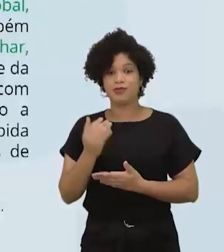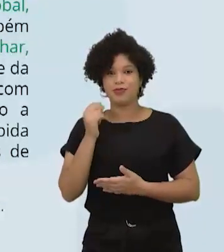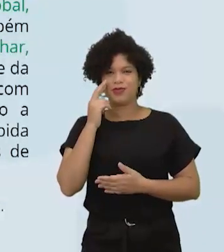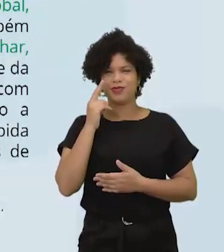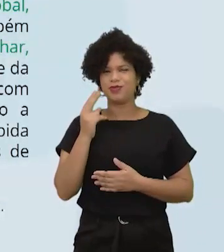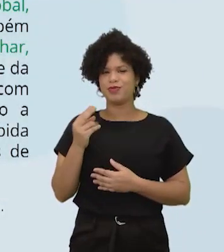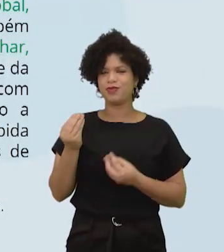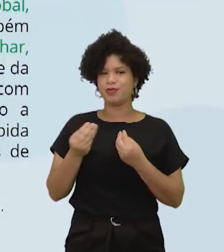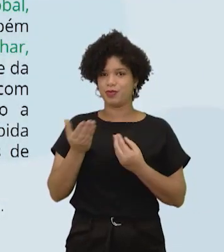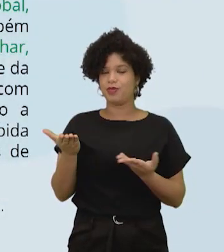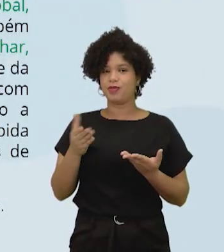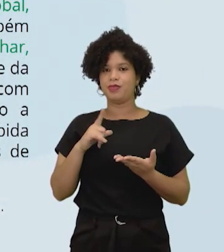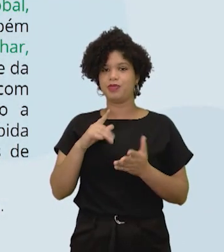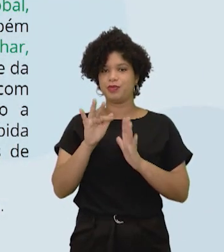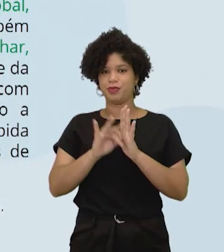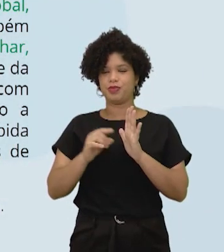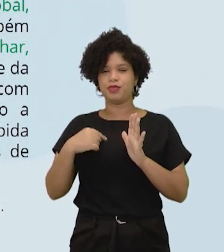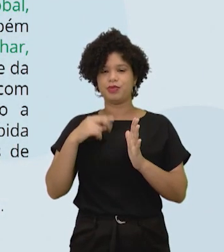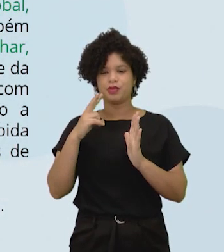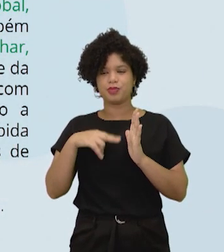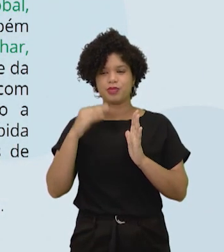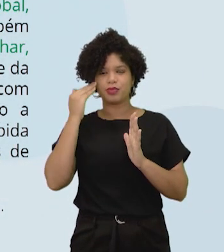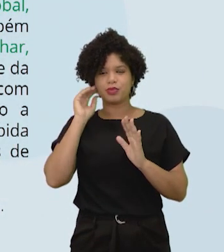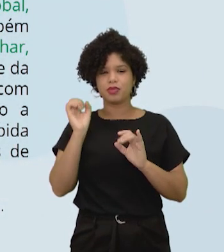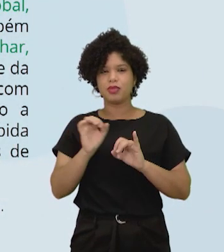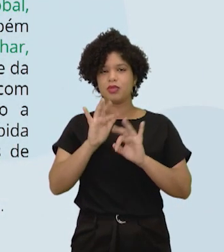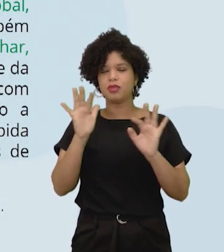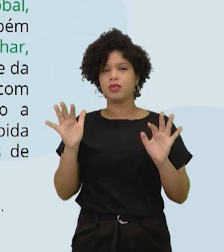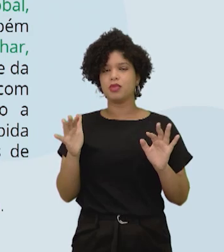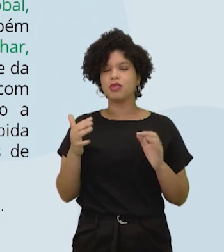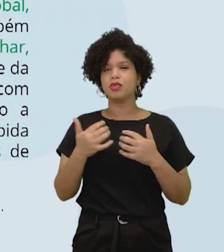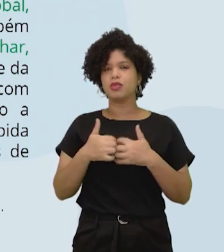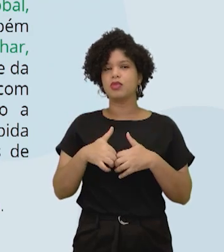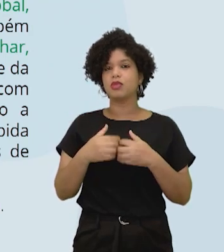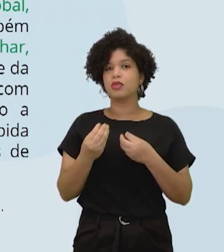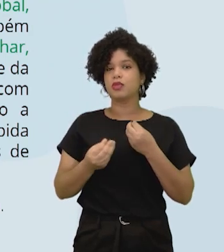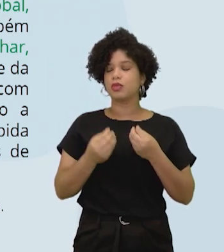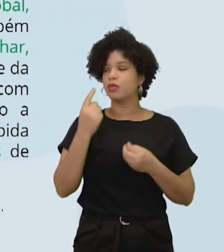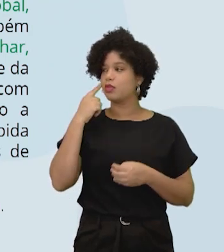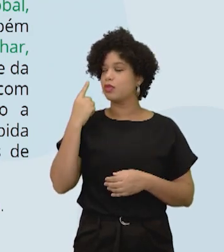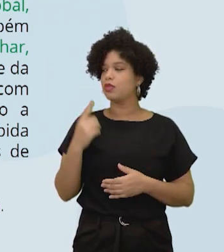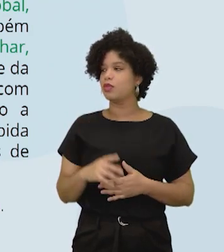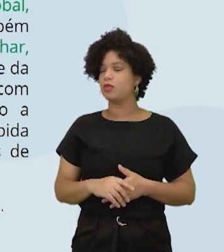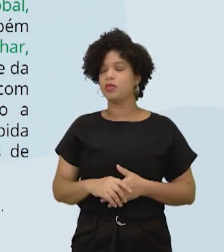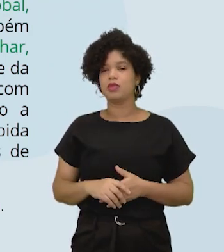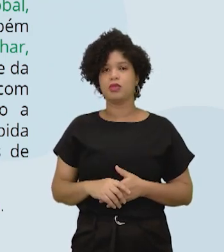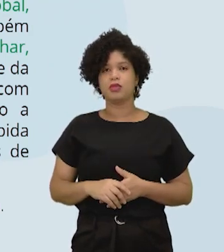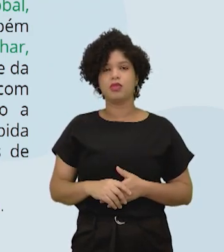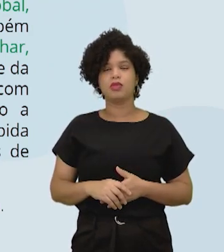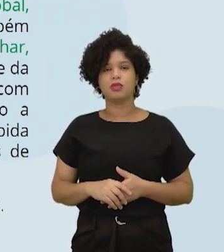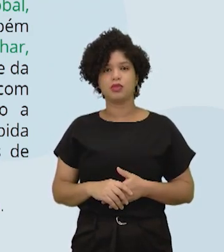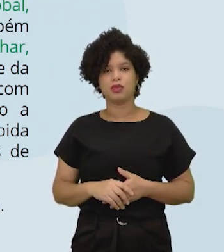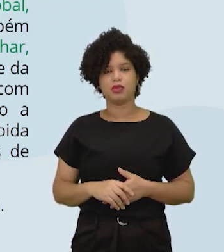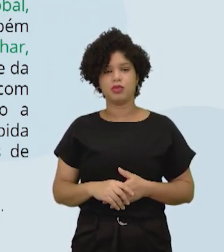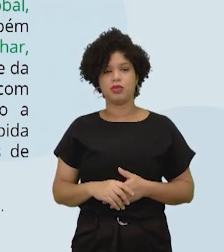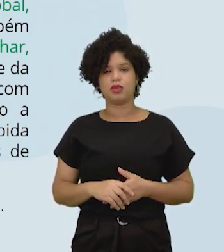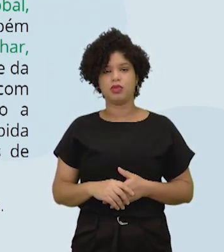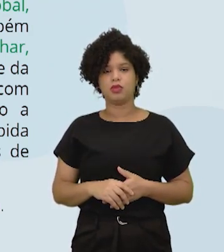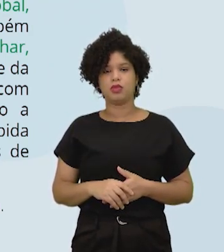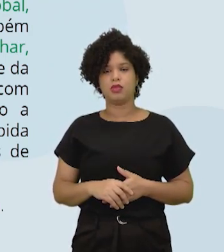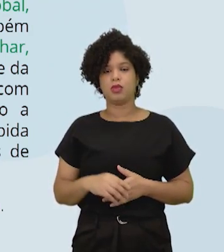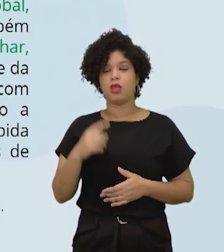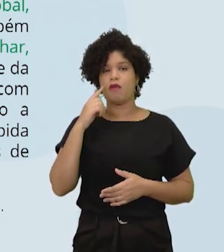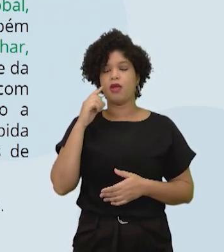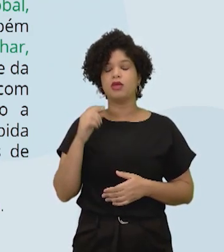para a gente ver. Eu trouxe um texto para a gente ler e aí a gente vai verificar como é que funciona o uso das orações coordenadas, né? Campanha alerta